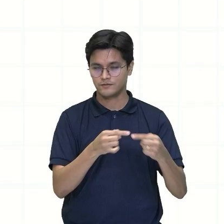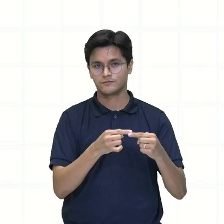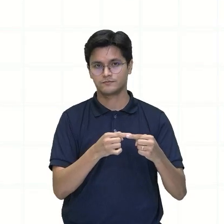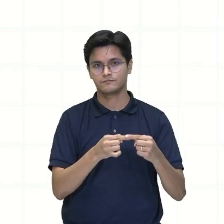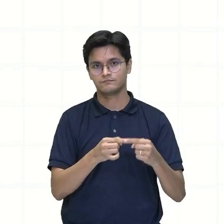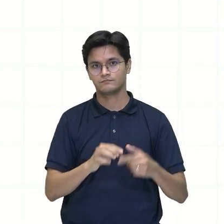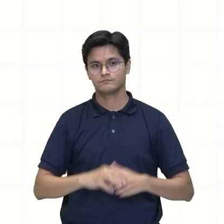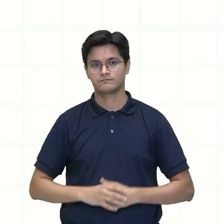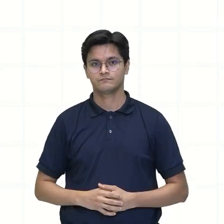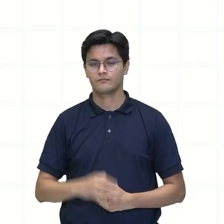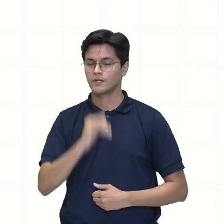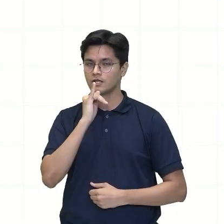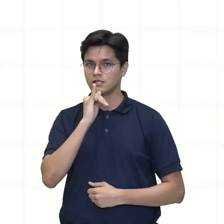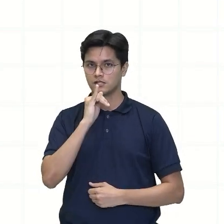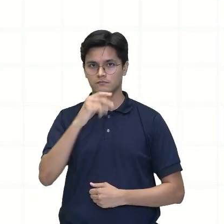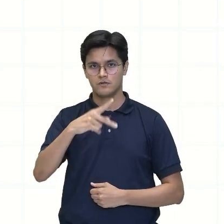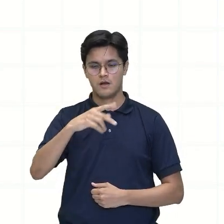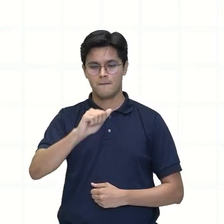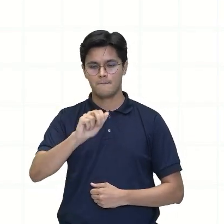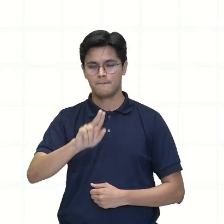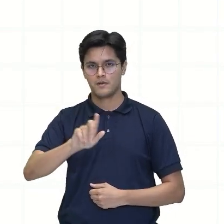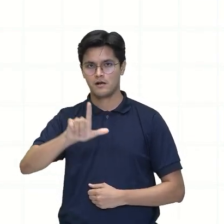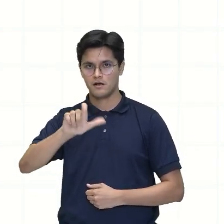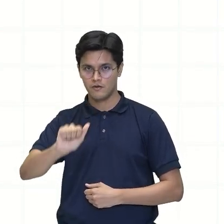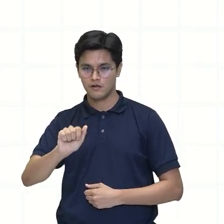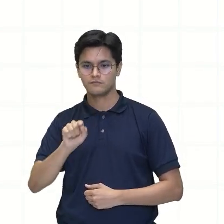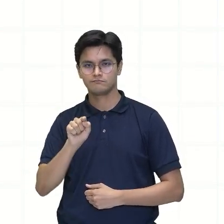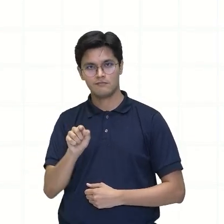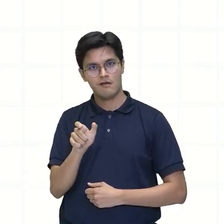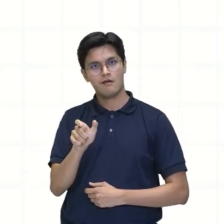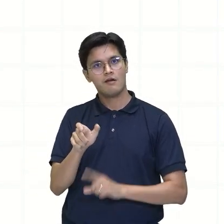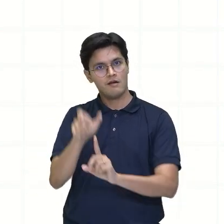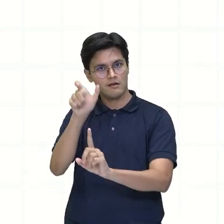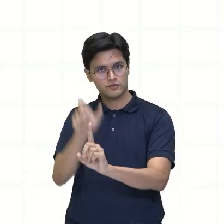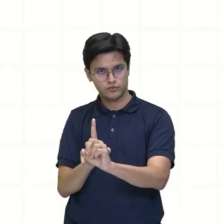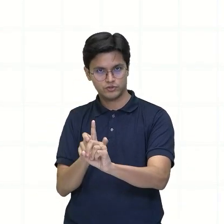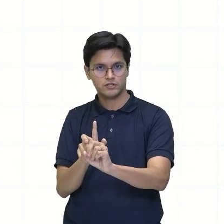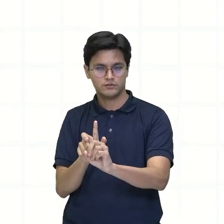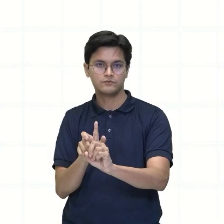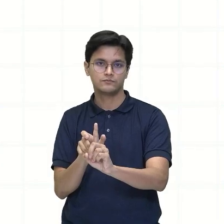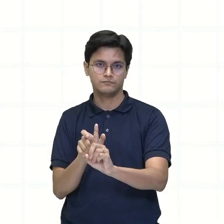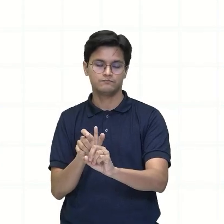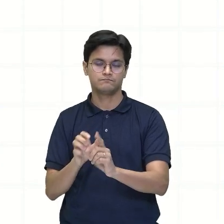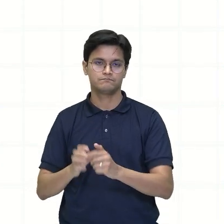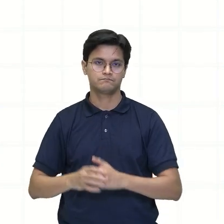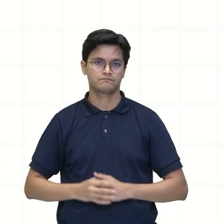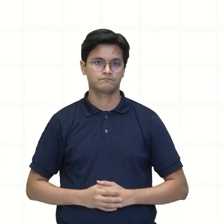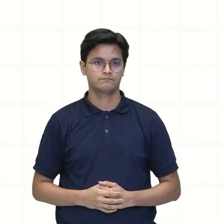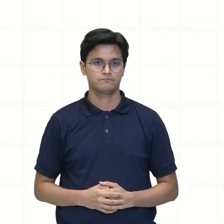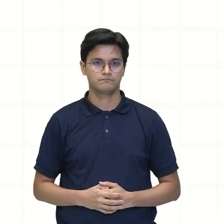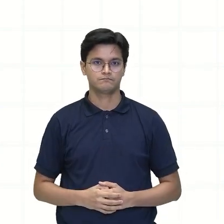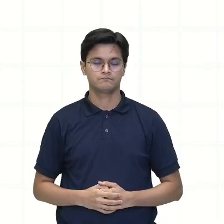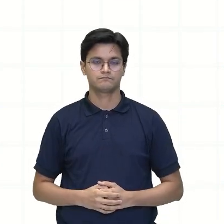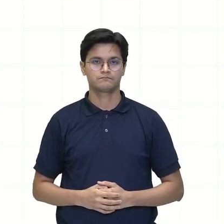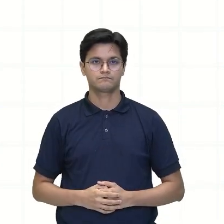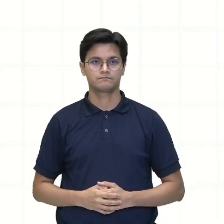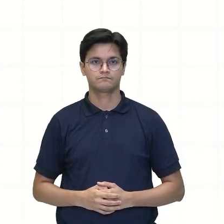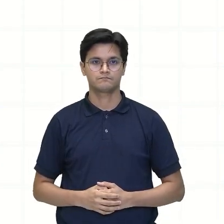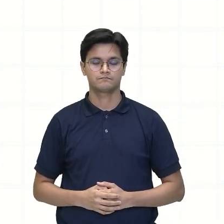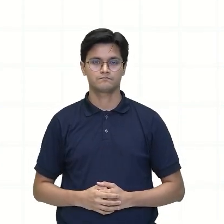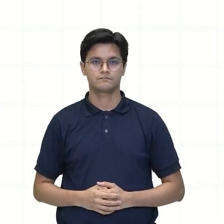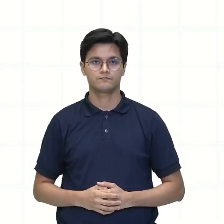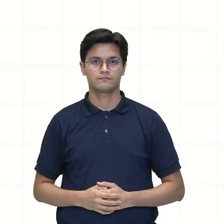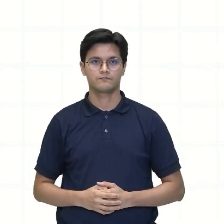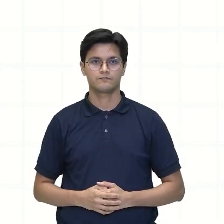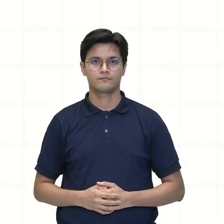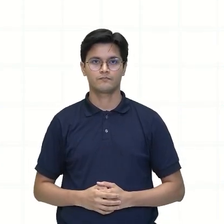Paula. Paula é o meu sujeito, tá bom? É o meu sujeito. Paula is one of my best friends.